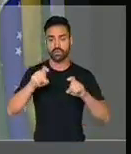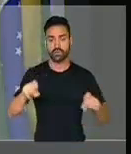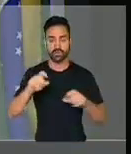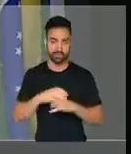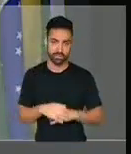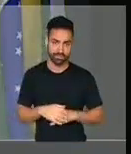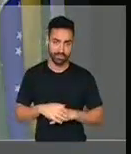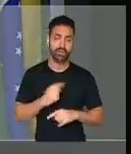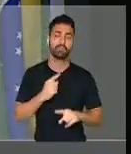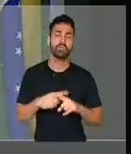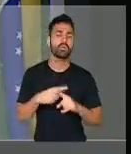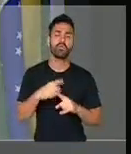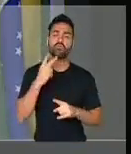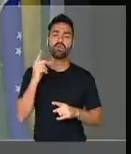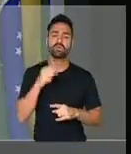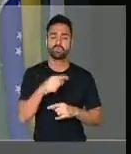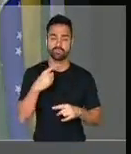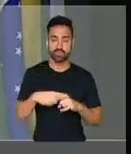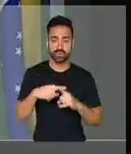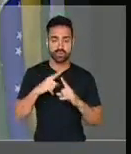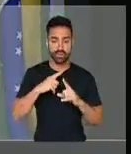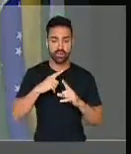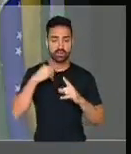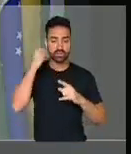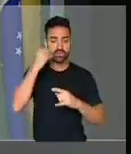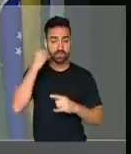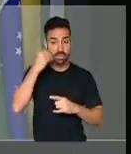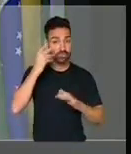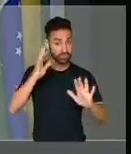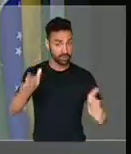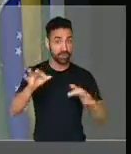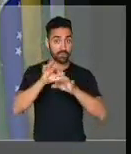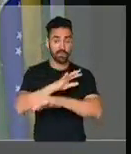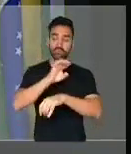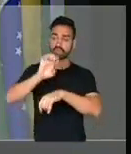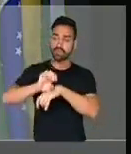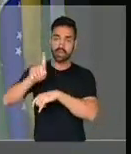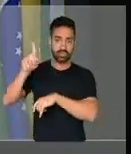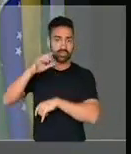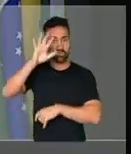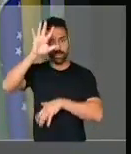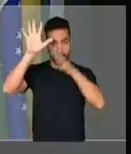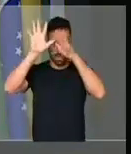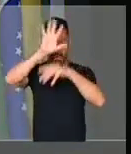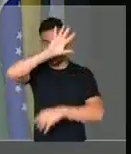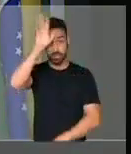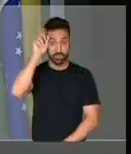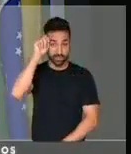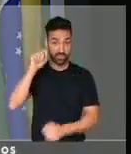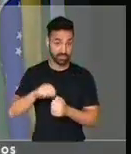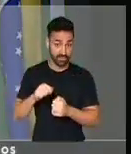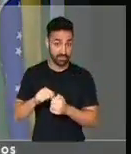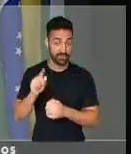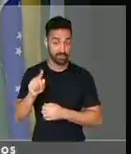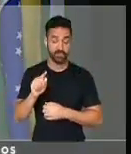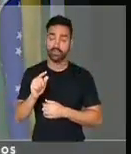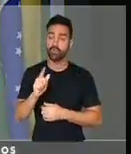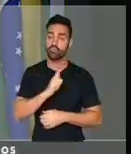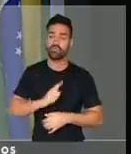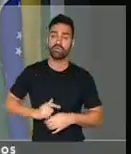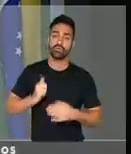estou dizendo isto, senhoras e senhores? Há uma experiência que foi feita no estado do Amazonas com